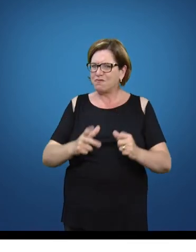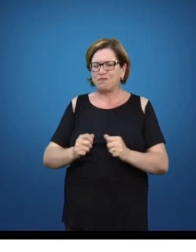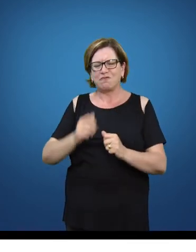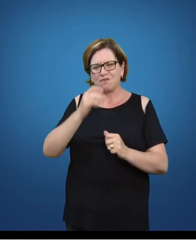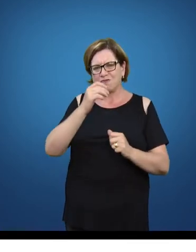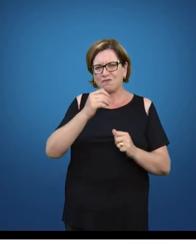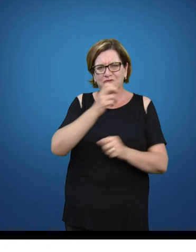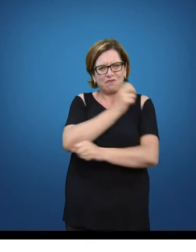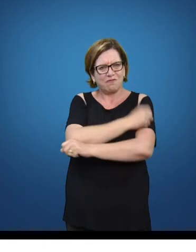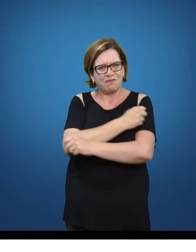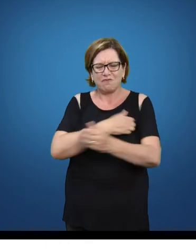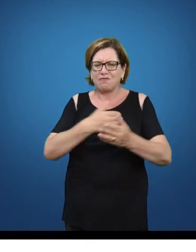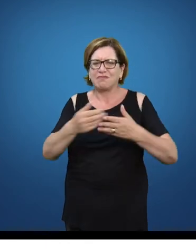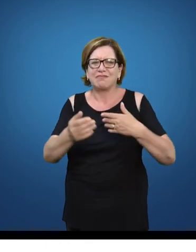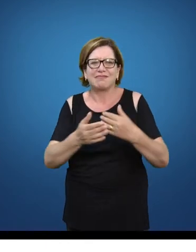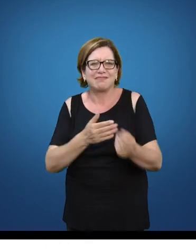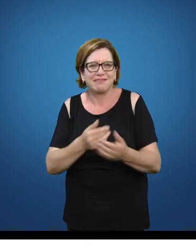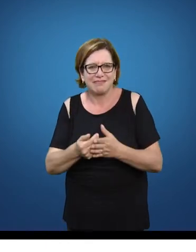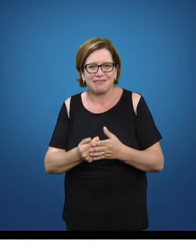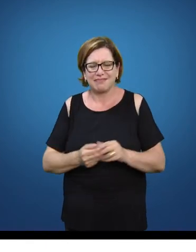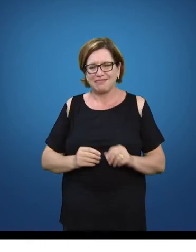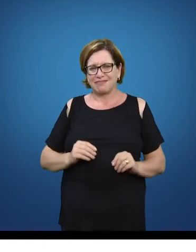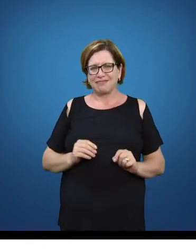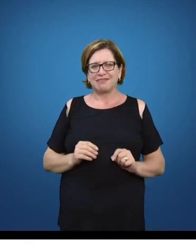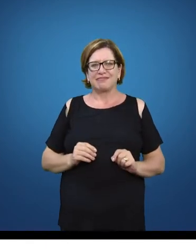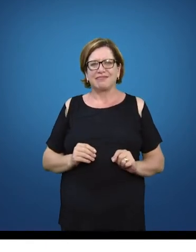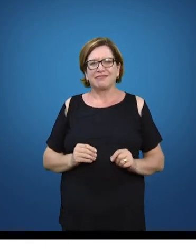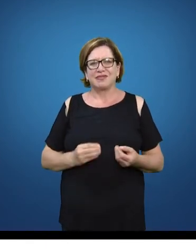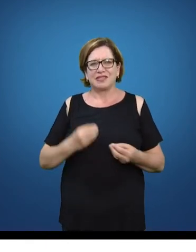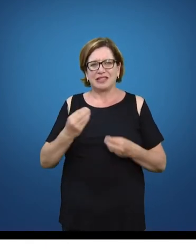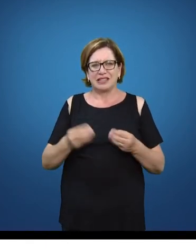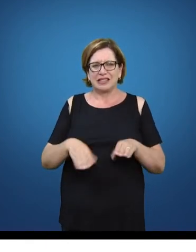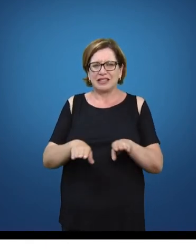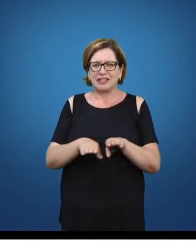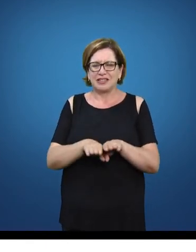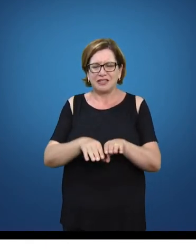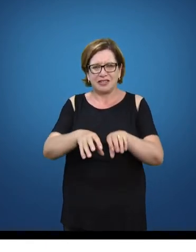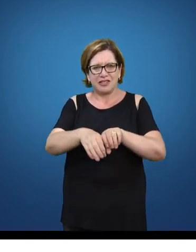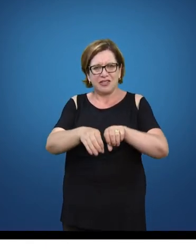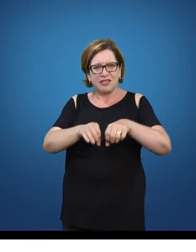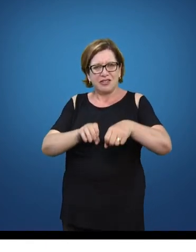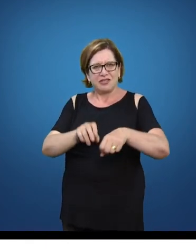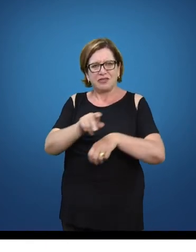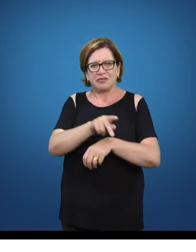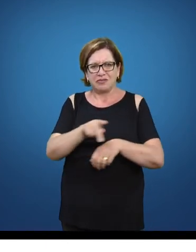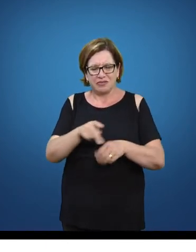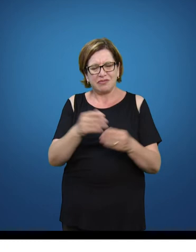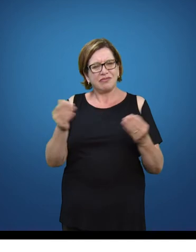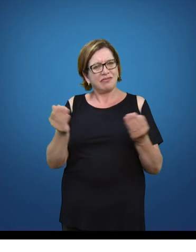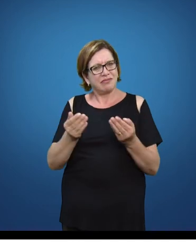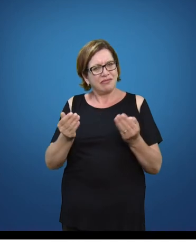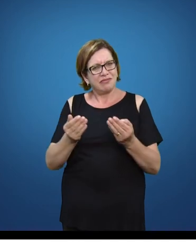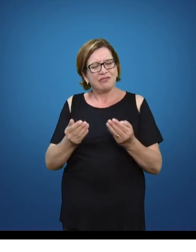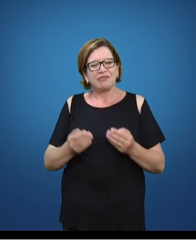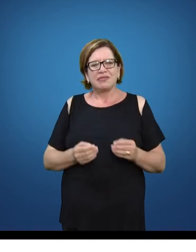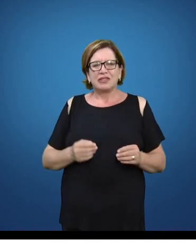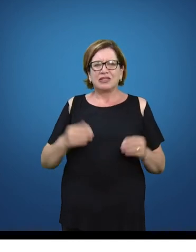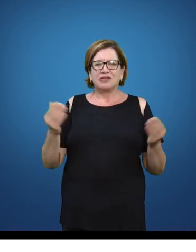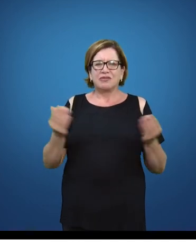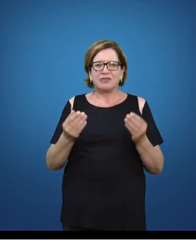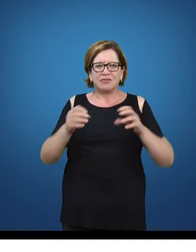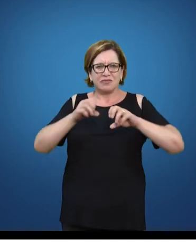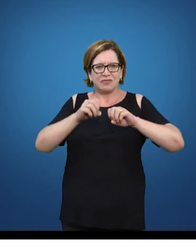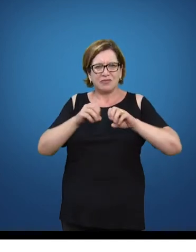todas indistintamente além da formação docente nessa unidade também nós iremos trabalhar